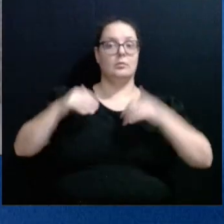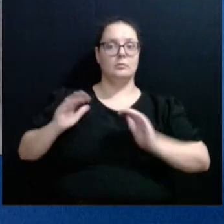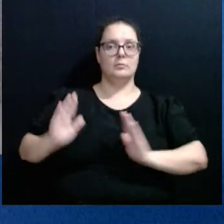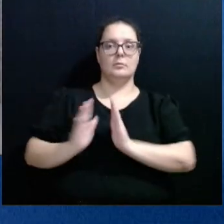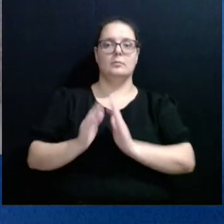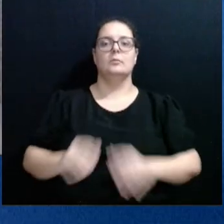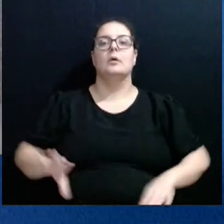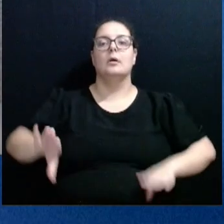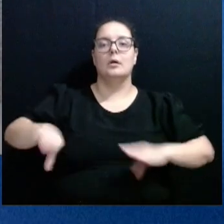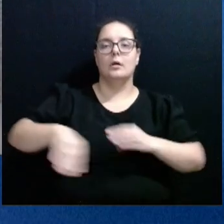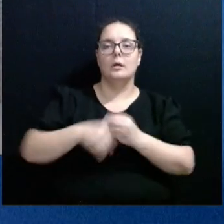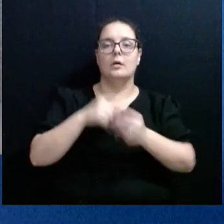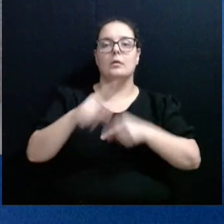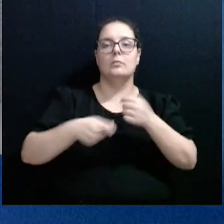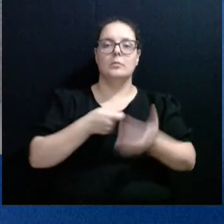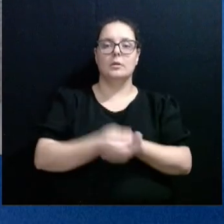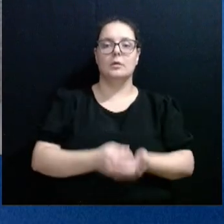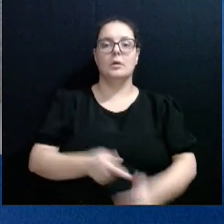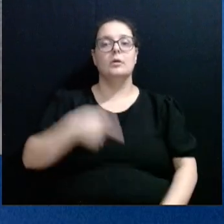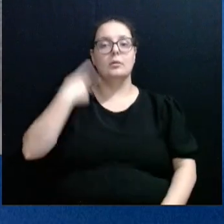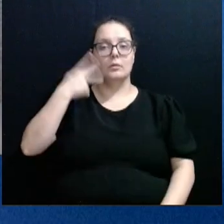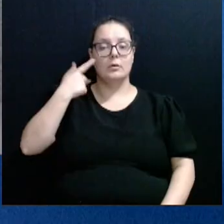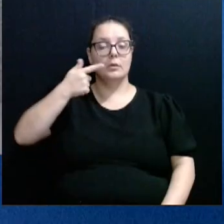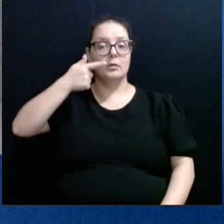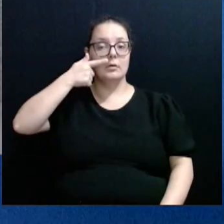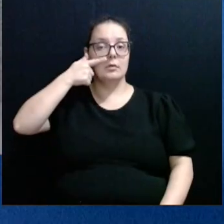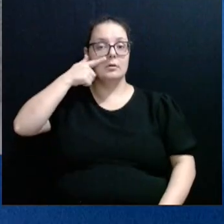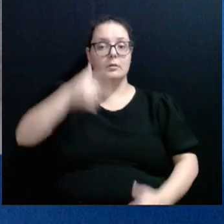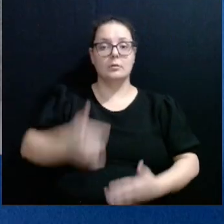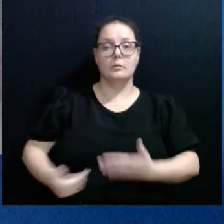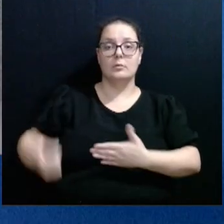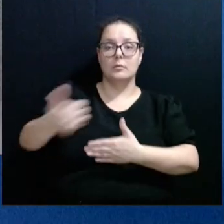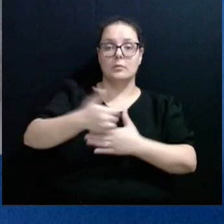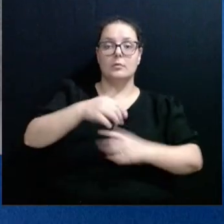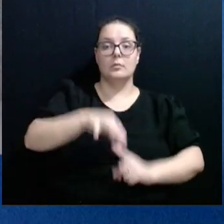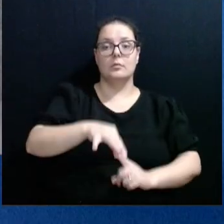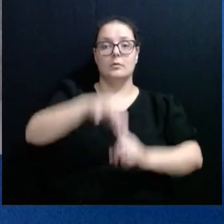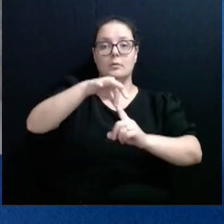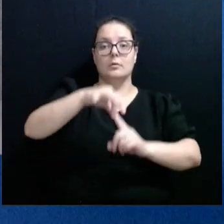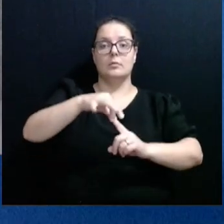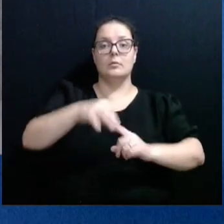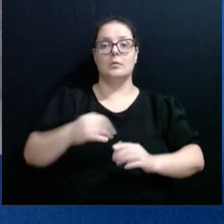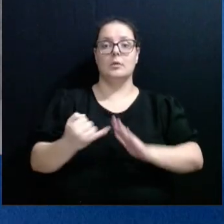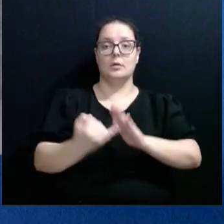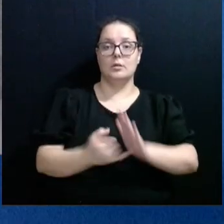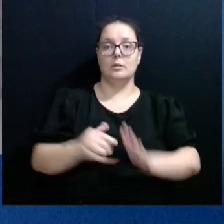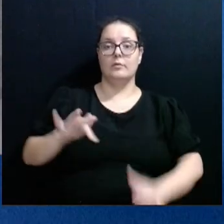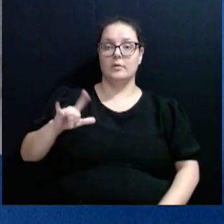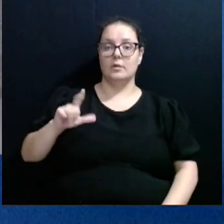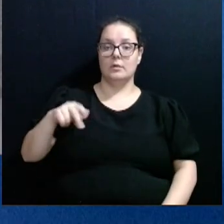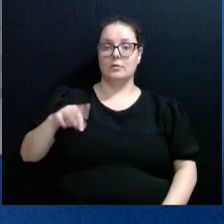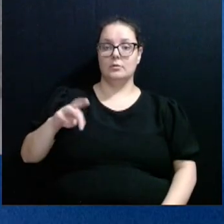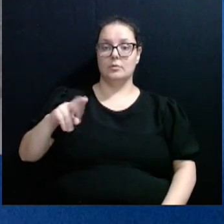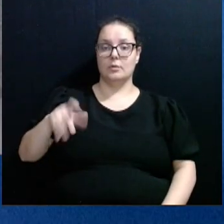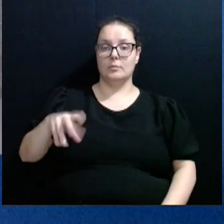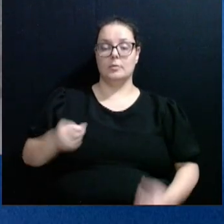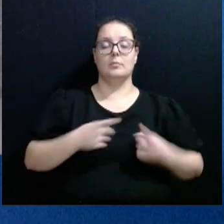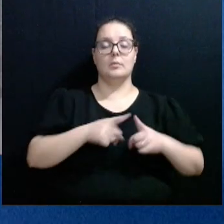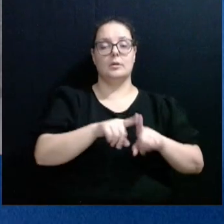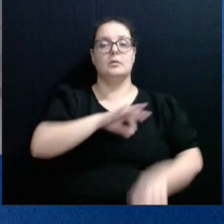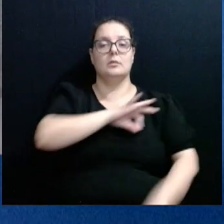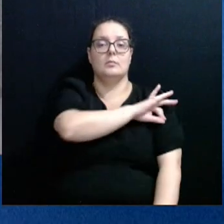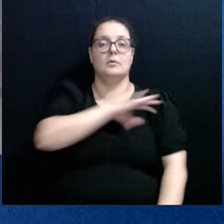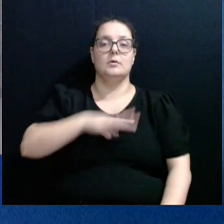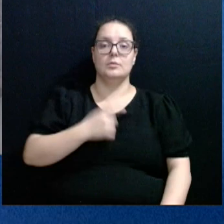vereador Guilherme Teixeira priorizam entidades filantrópicas parceiras da Prefeitura de Campinas.